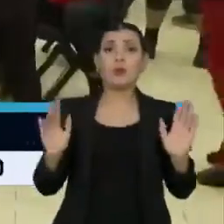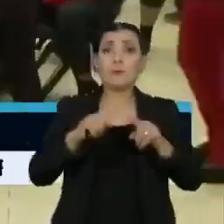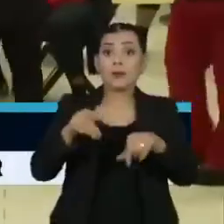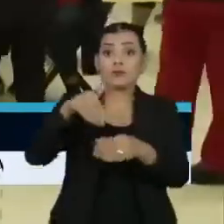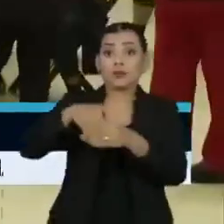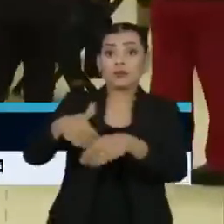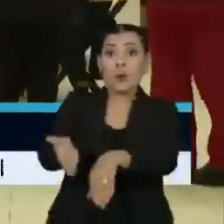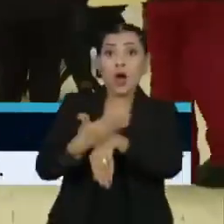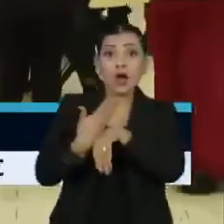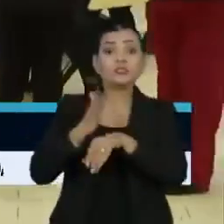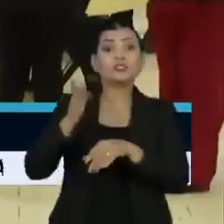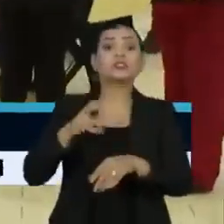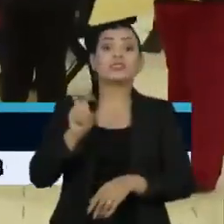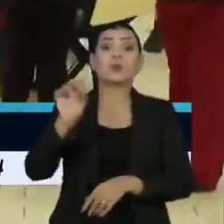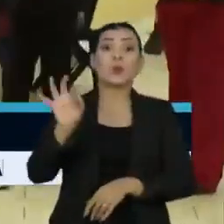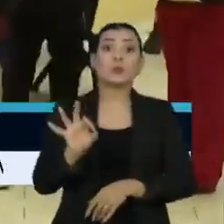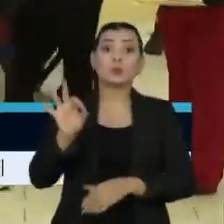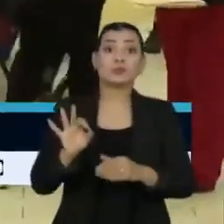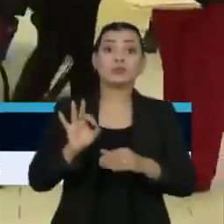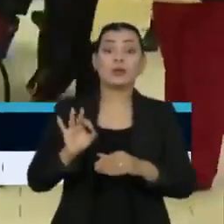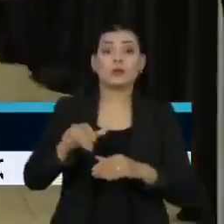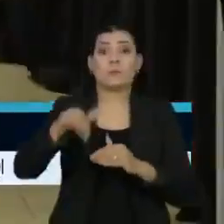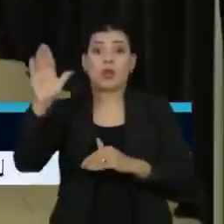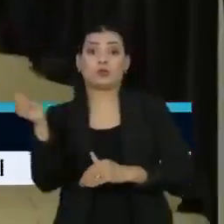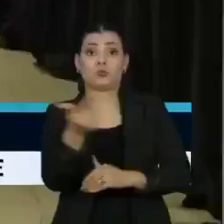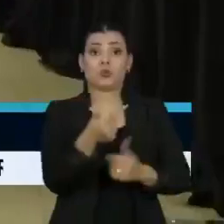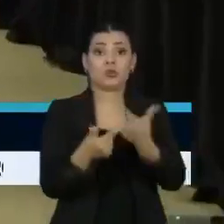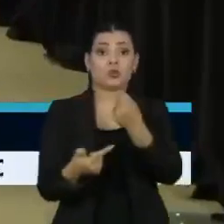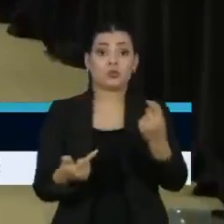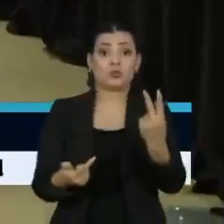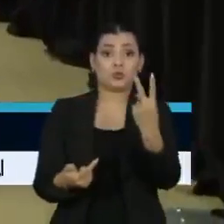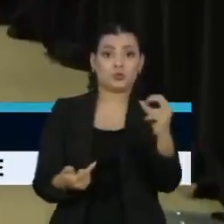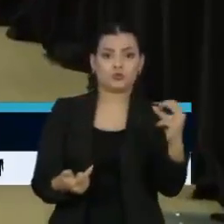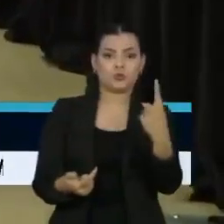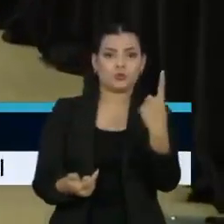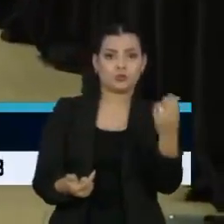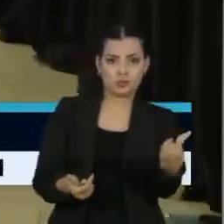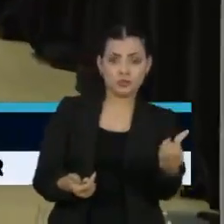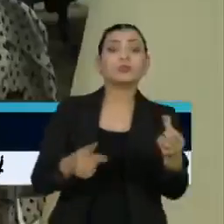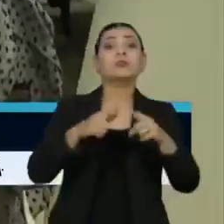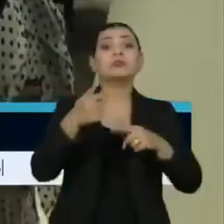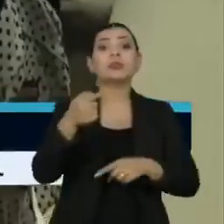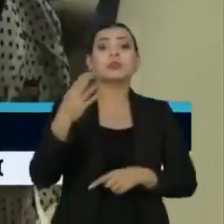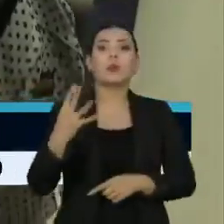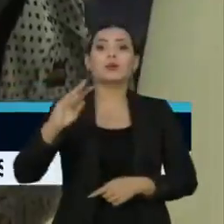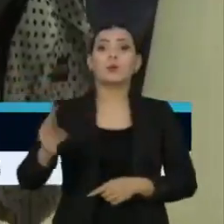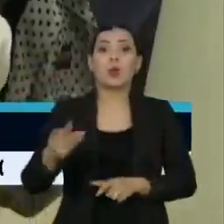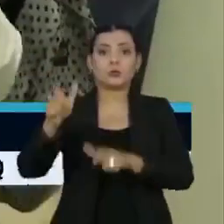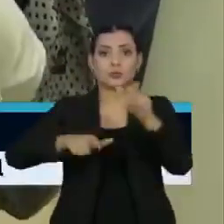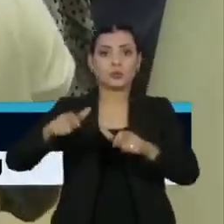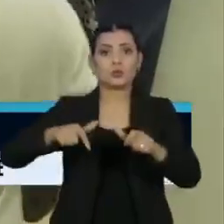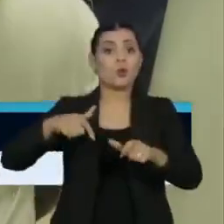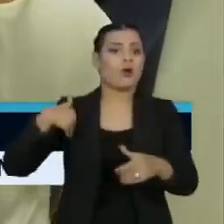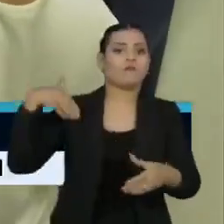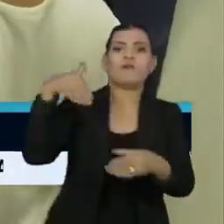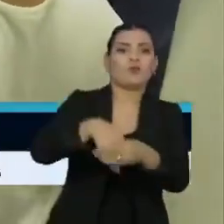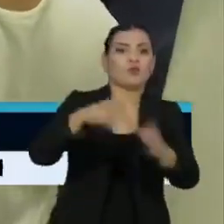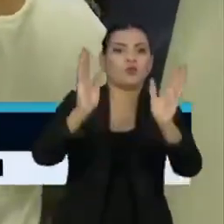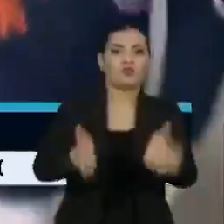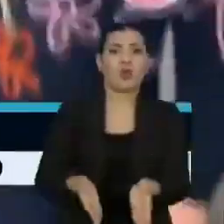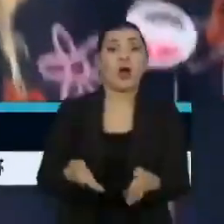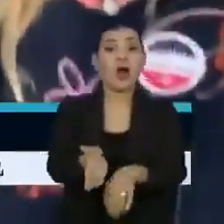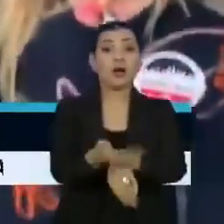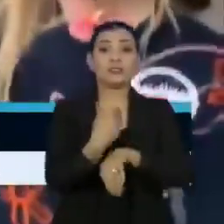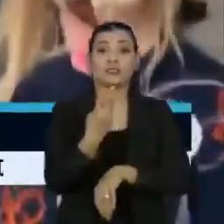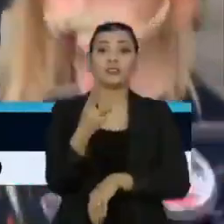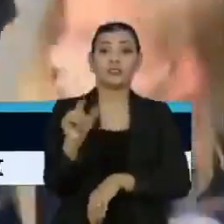já ultrapassou a metade dos votos de 2016. 74 milhões de americanos não quiseram esperar o dia 3 de